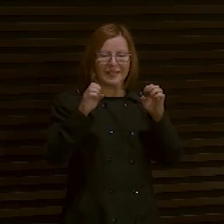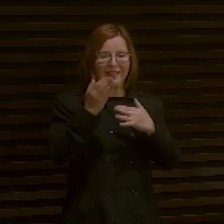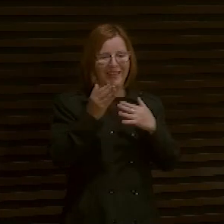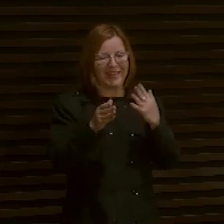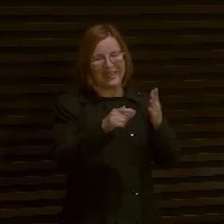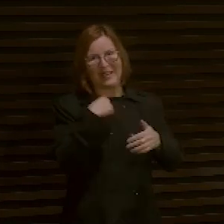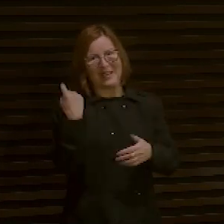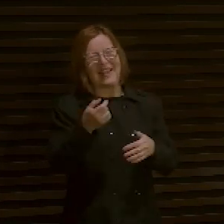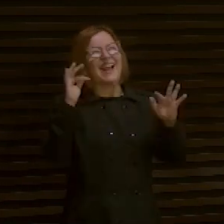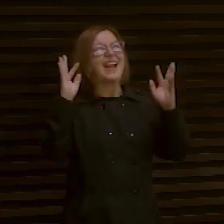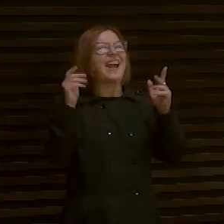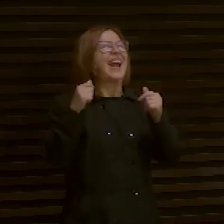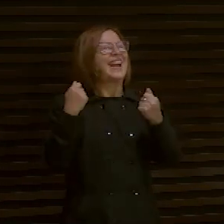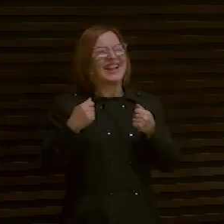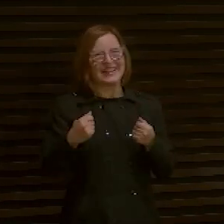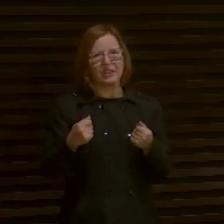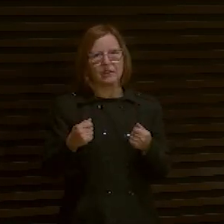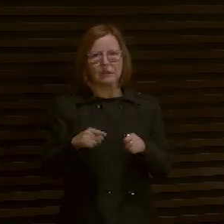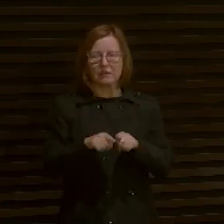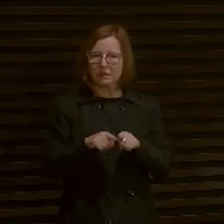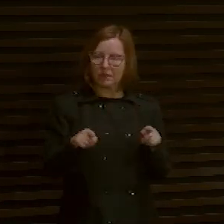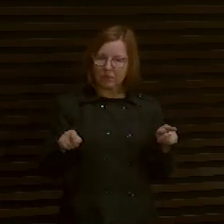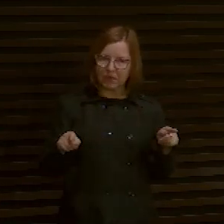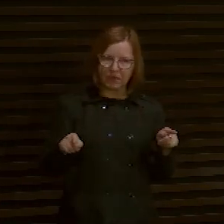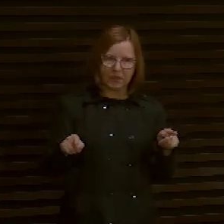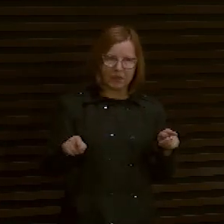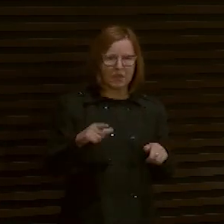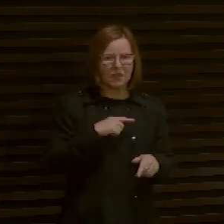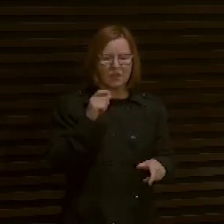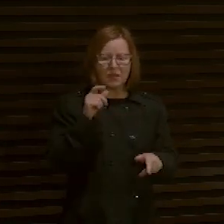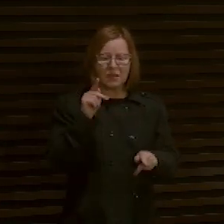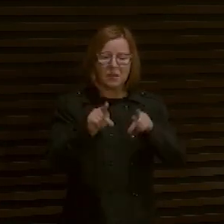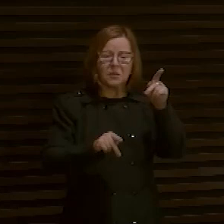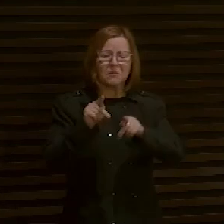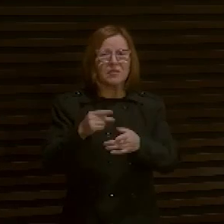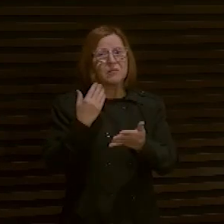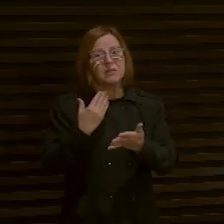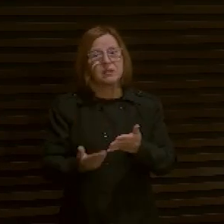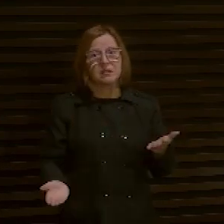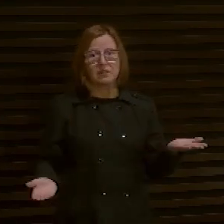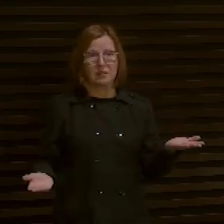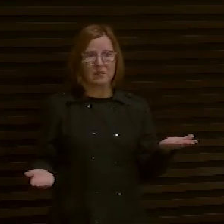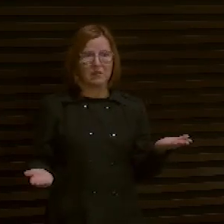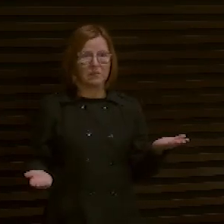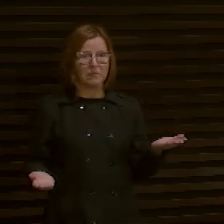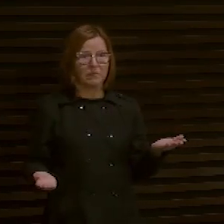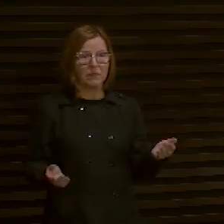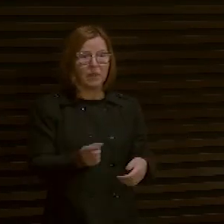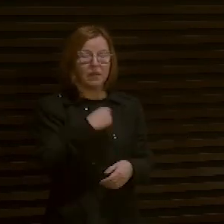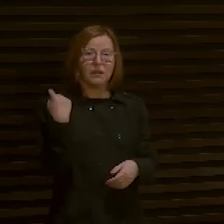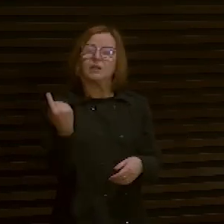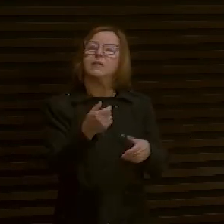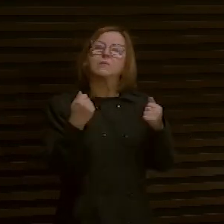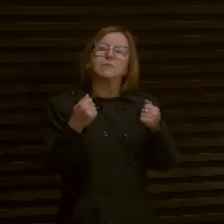maravilhoso e necessário, mas há pessoas que se perdem. Nós precisamos, meus